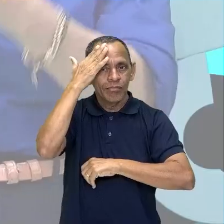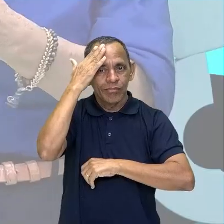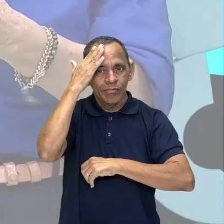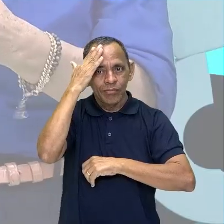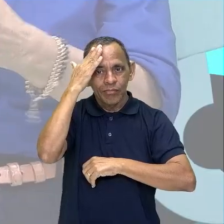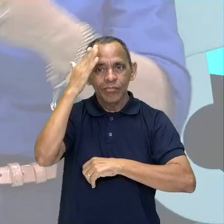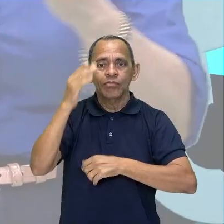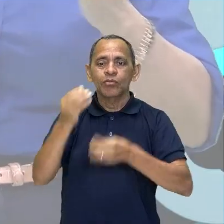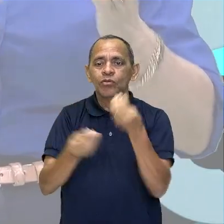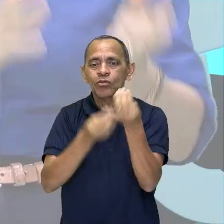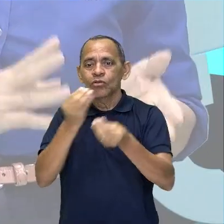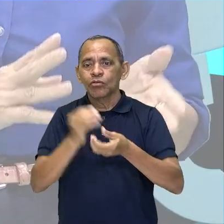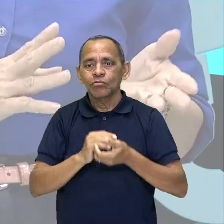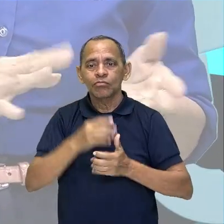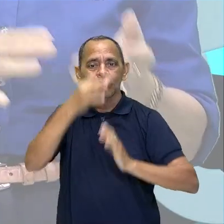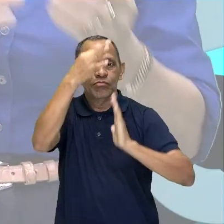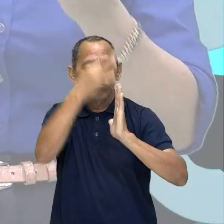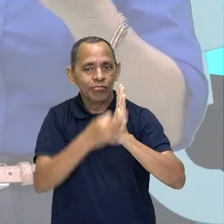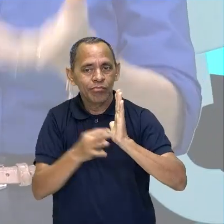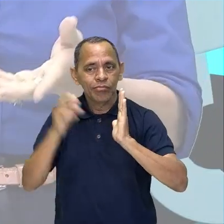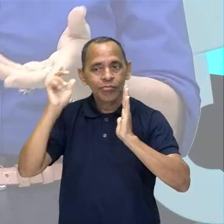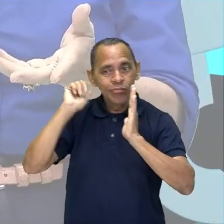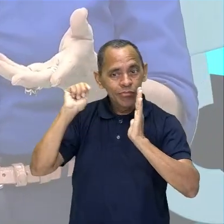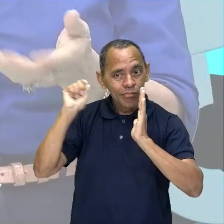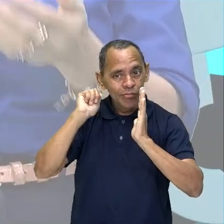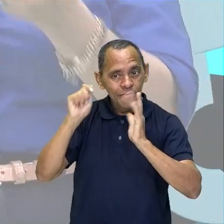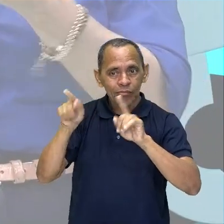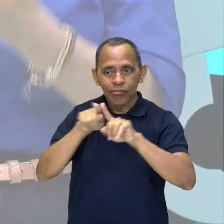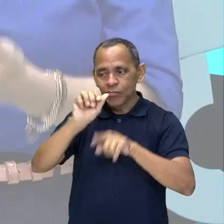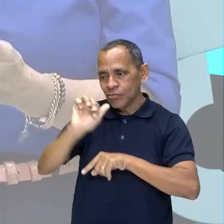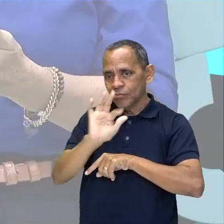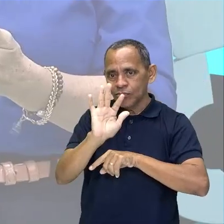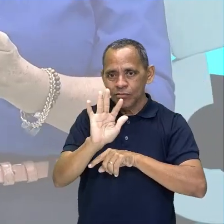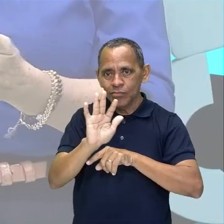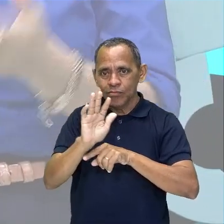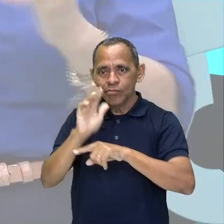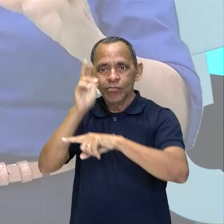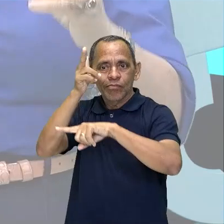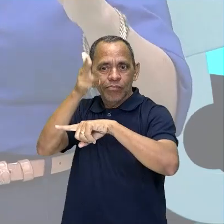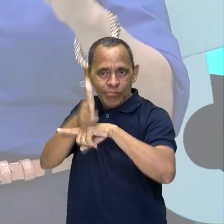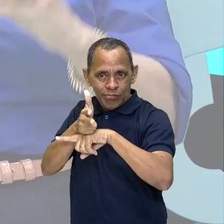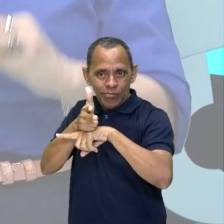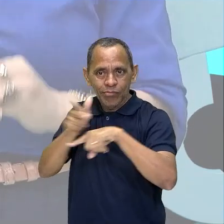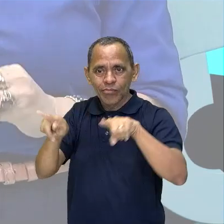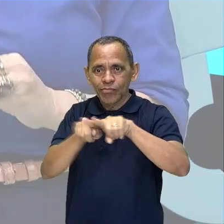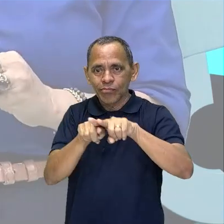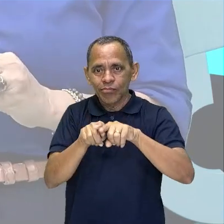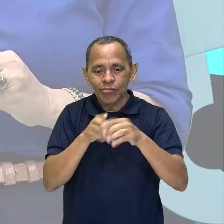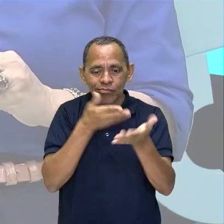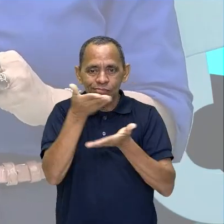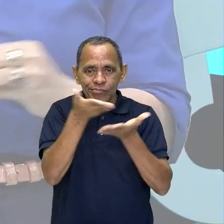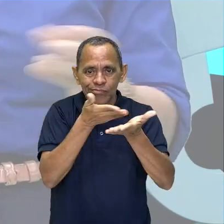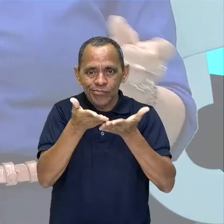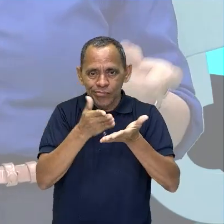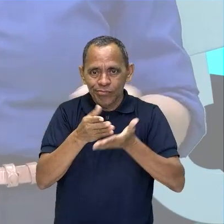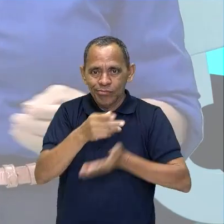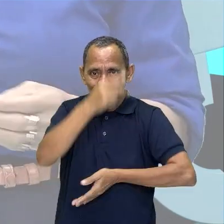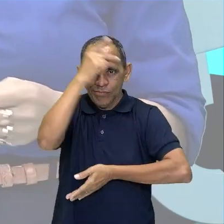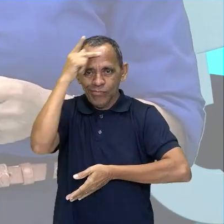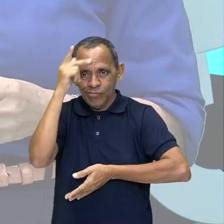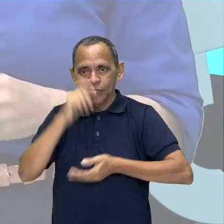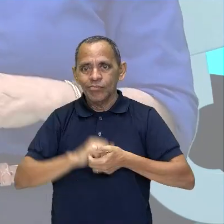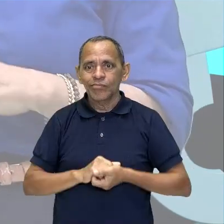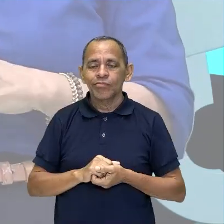mídias texto, áudio, imagem, vídeo, interatividade. Aí você